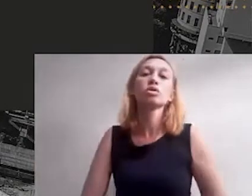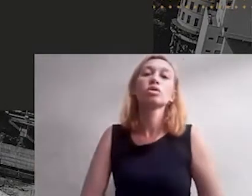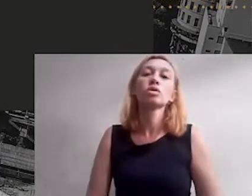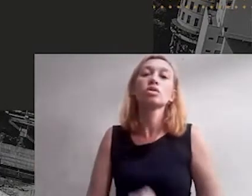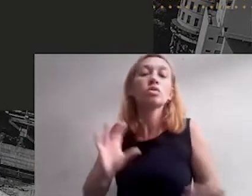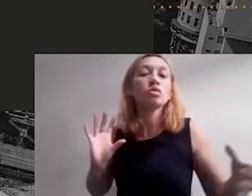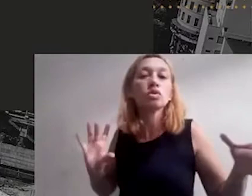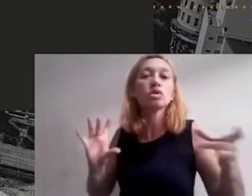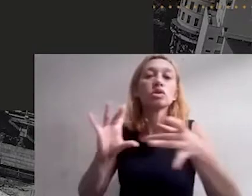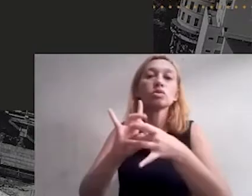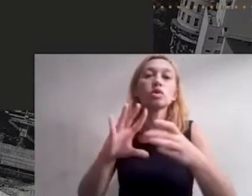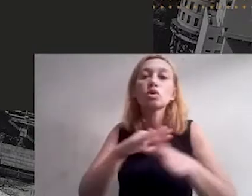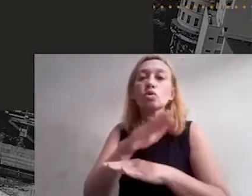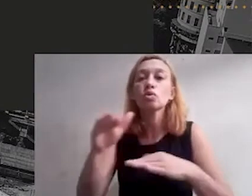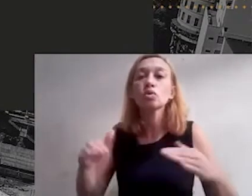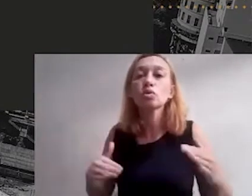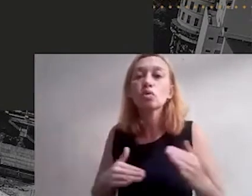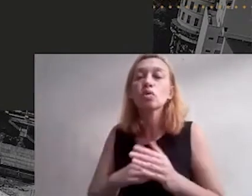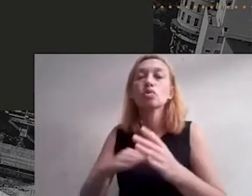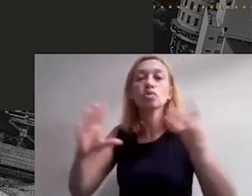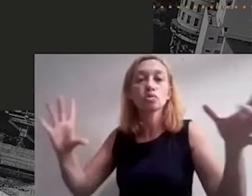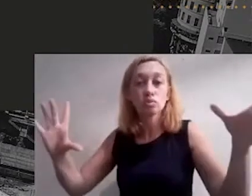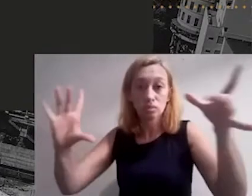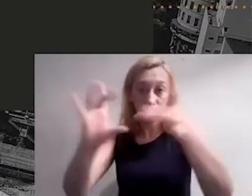todos interconectados. Né?